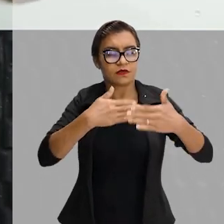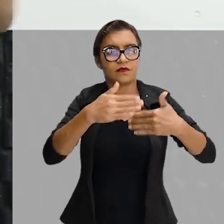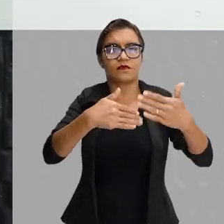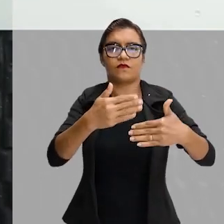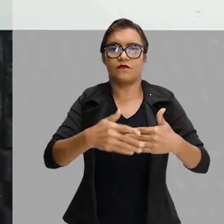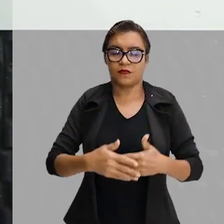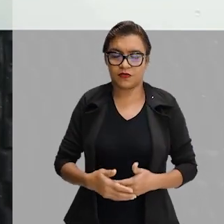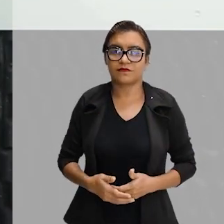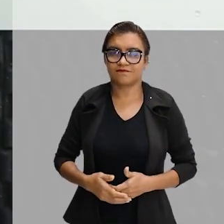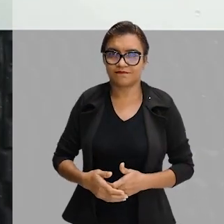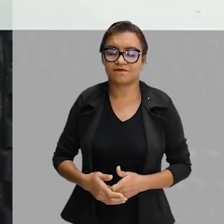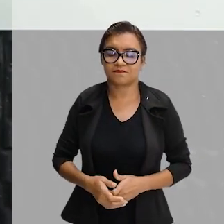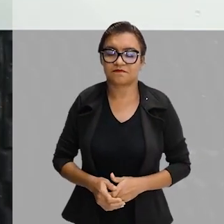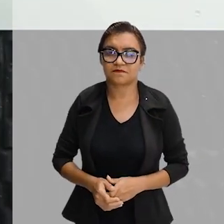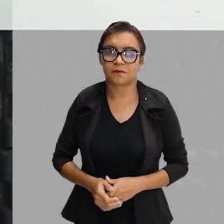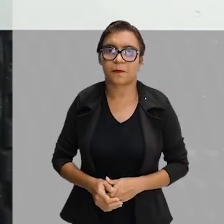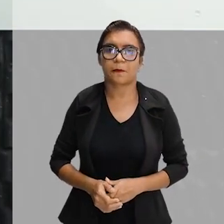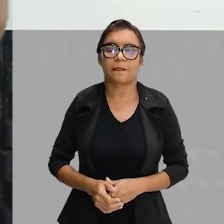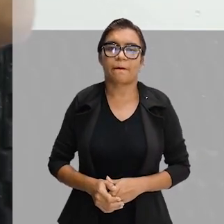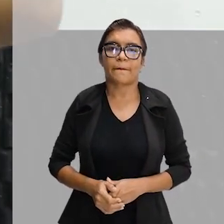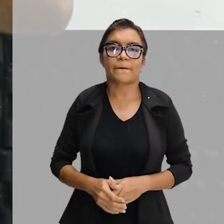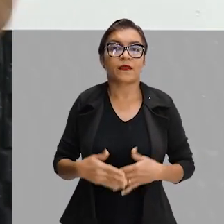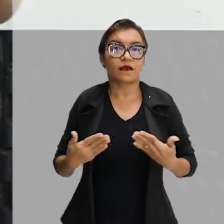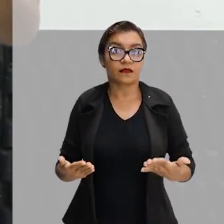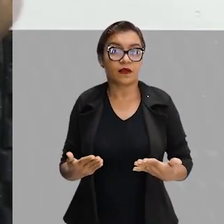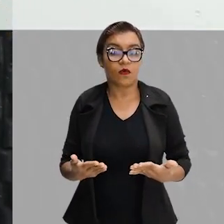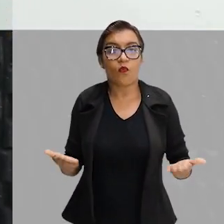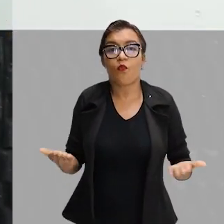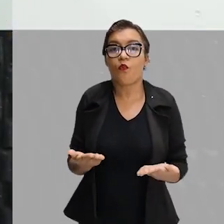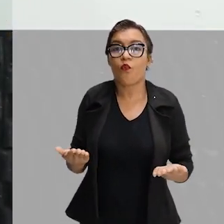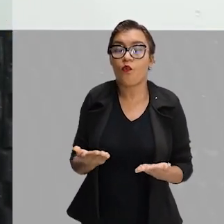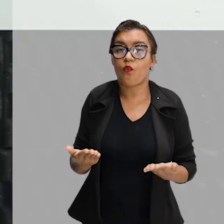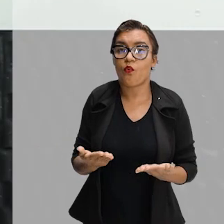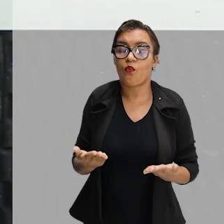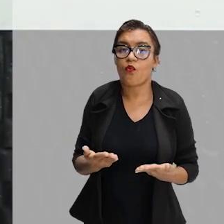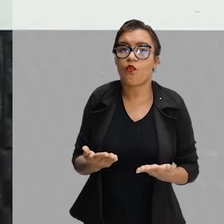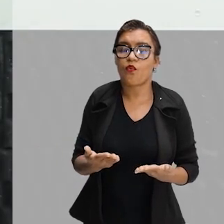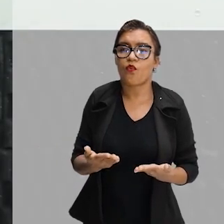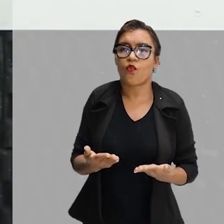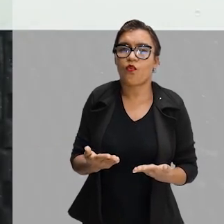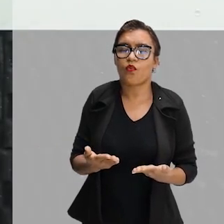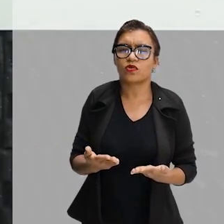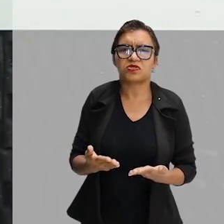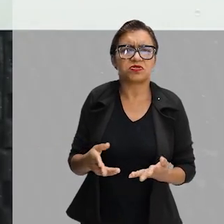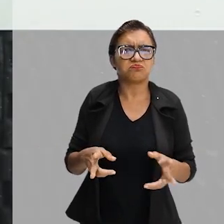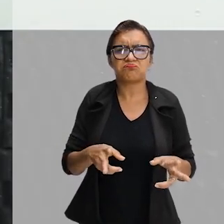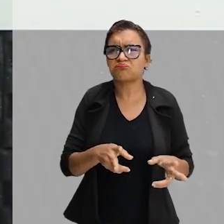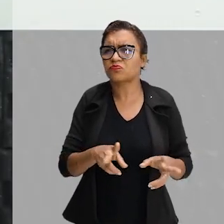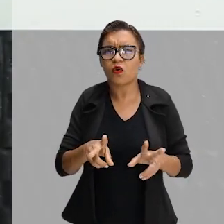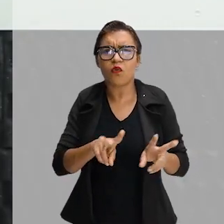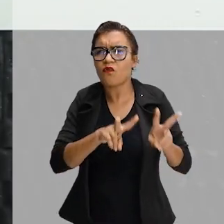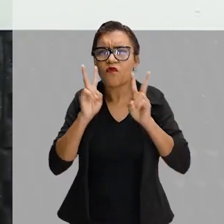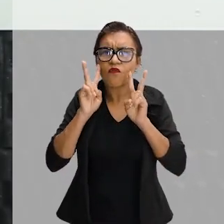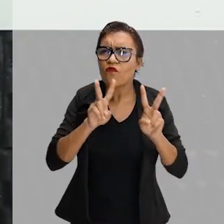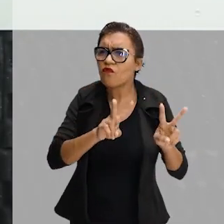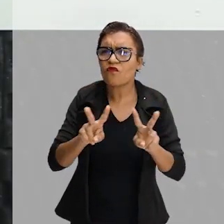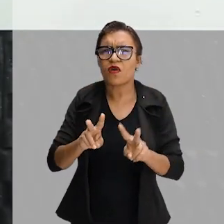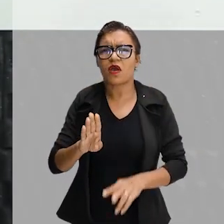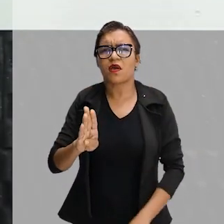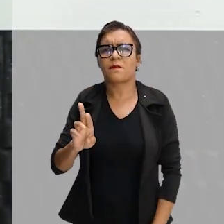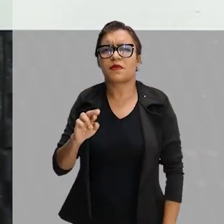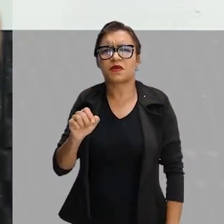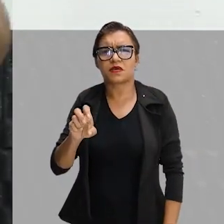estão em pleno desenvolvimento. Pois é, hoje praticamente não se ouve falar de BRICS, não é verdade? Ou você tem ouvido? Eu